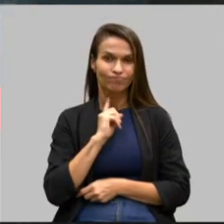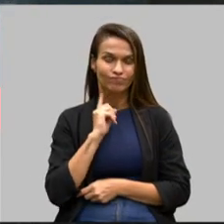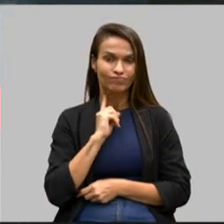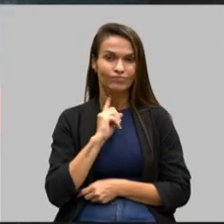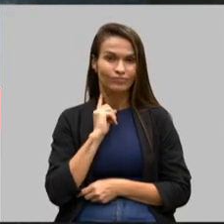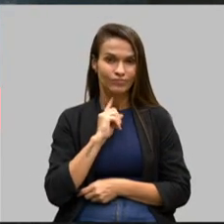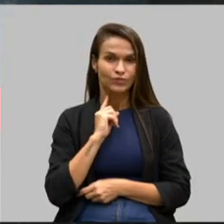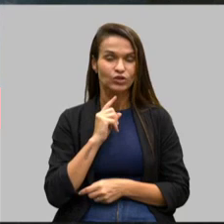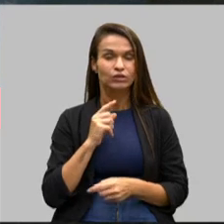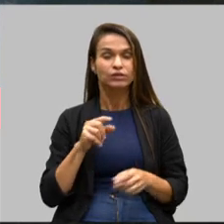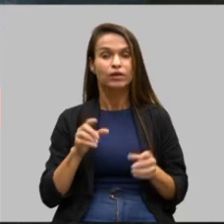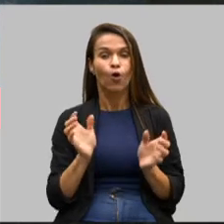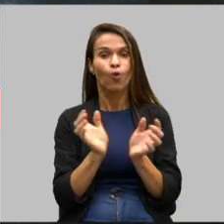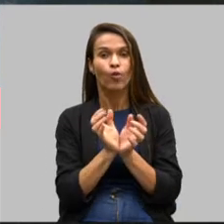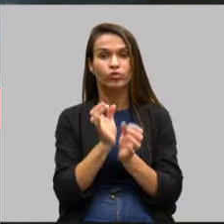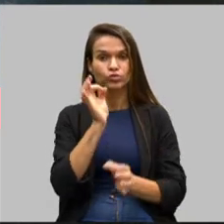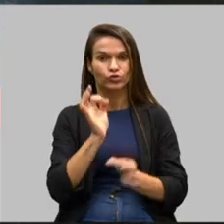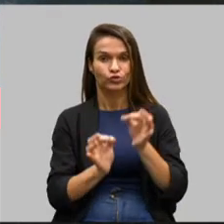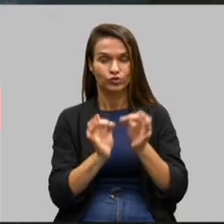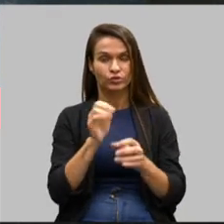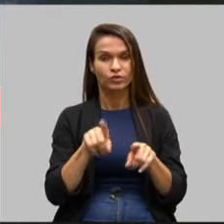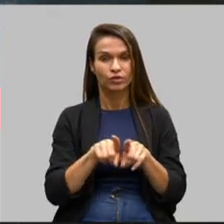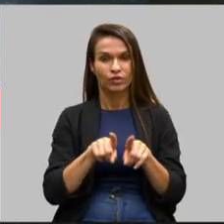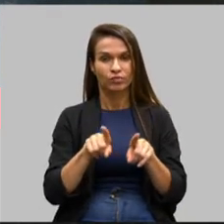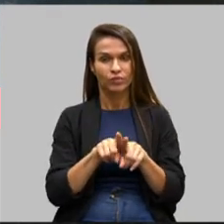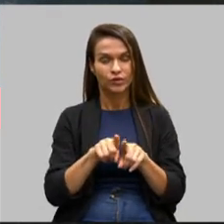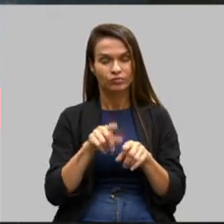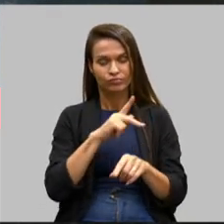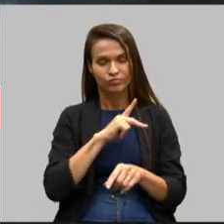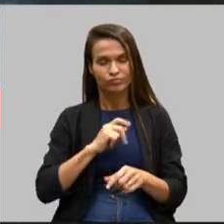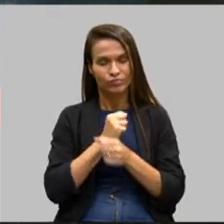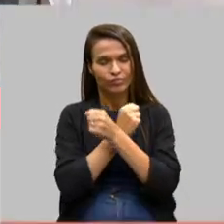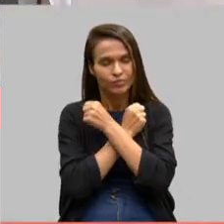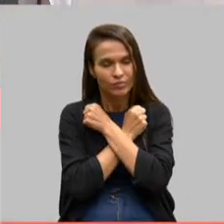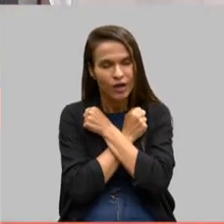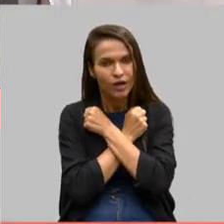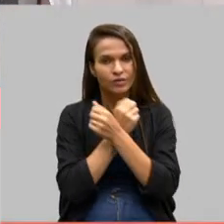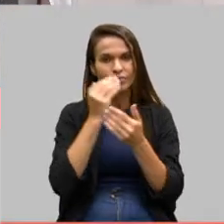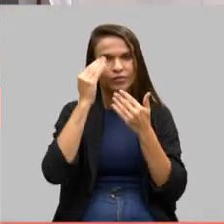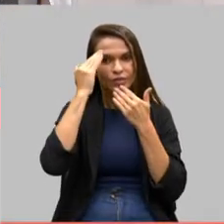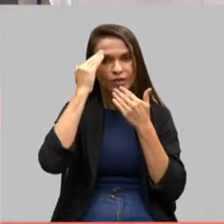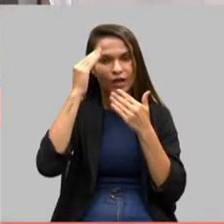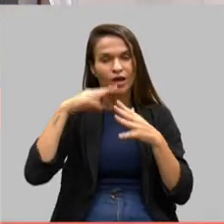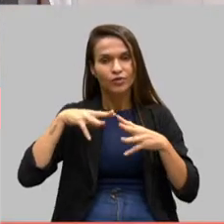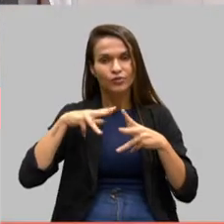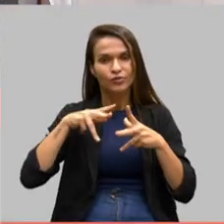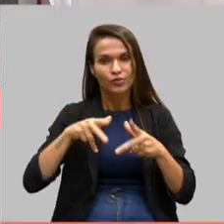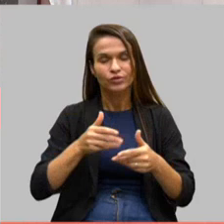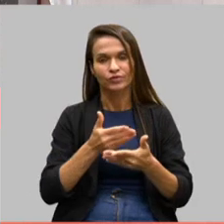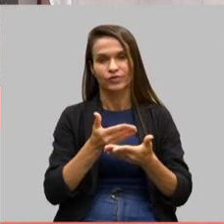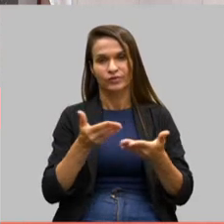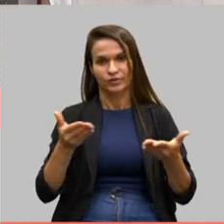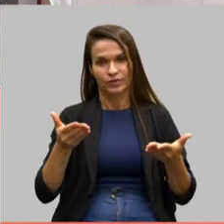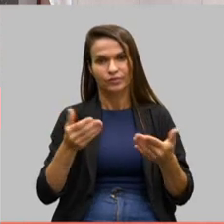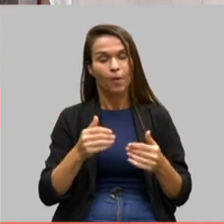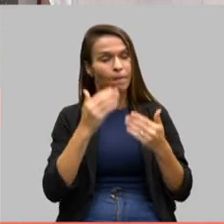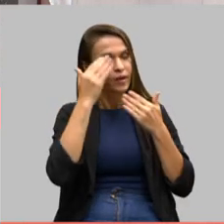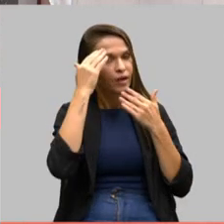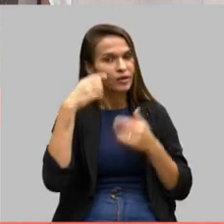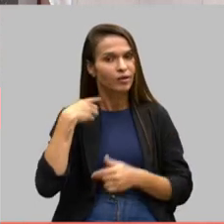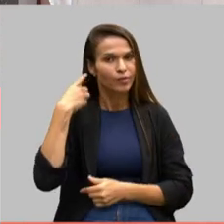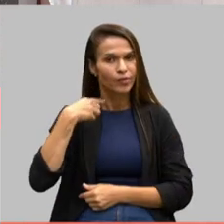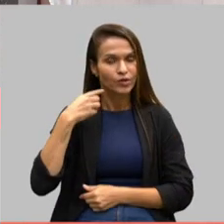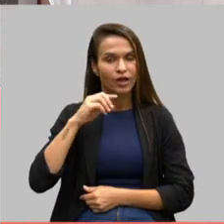Comissão de Justiça. Presidente, um grande abraço, gratidão, muito obrigado a todos e todas. Obrigado, deputado doutor